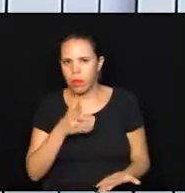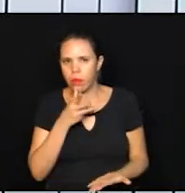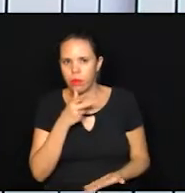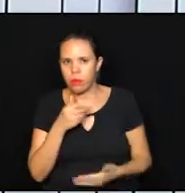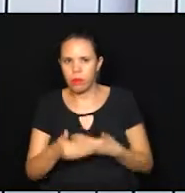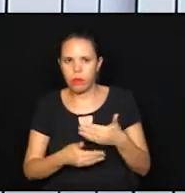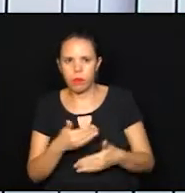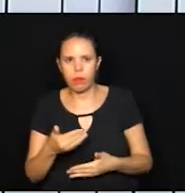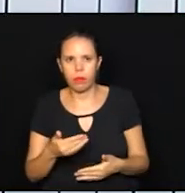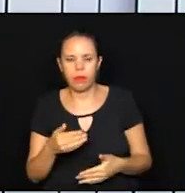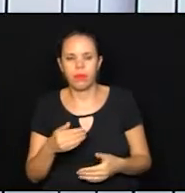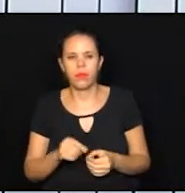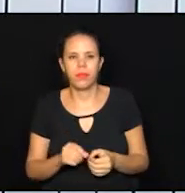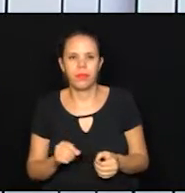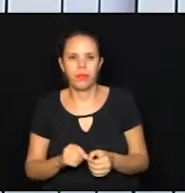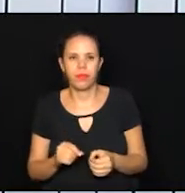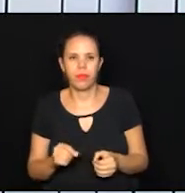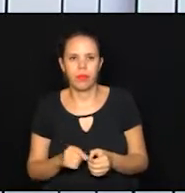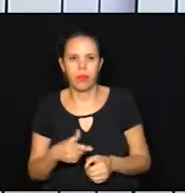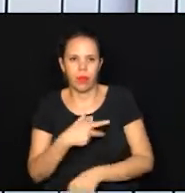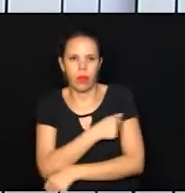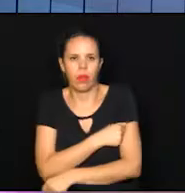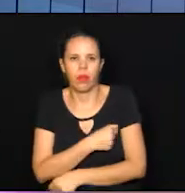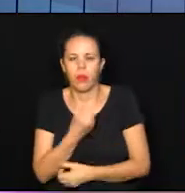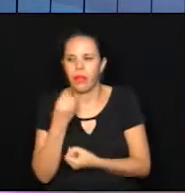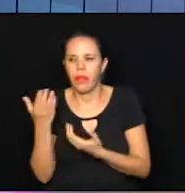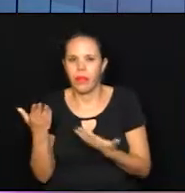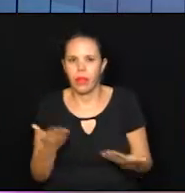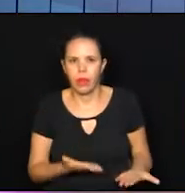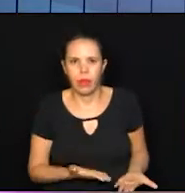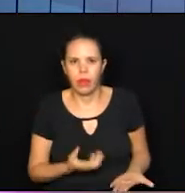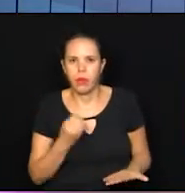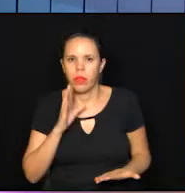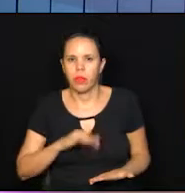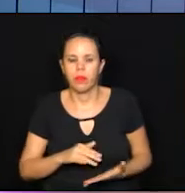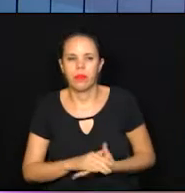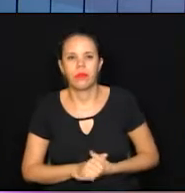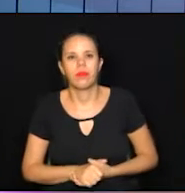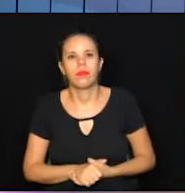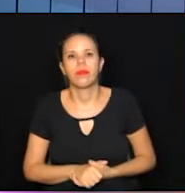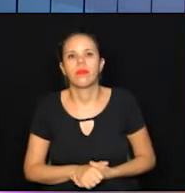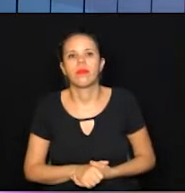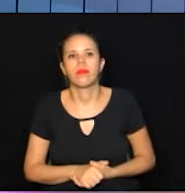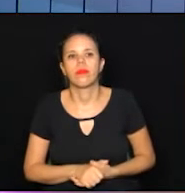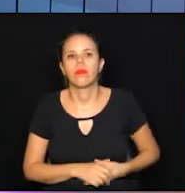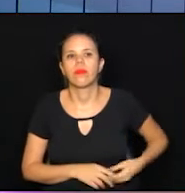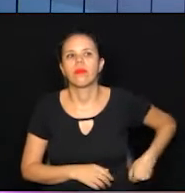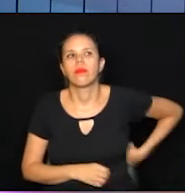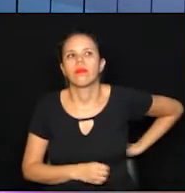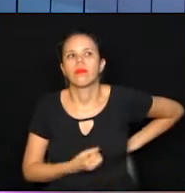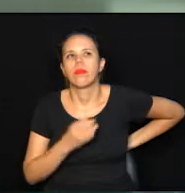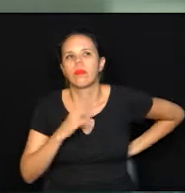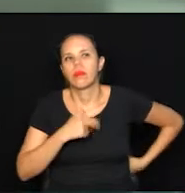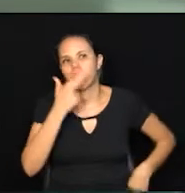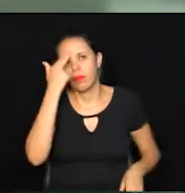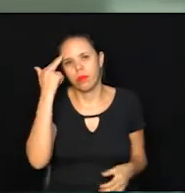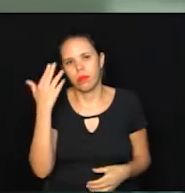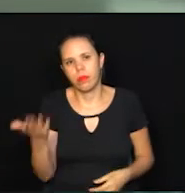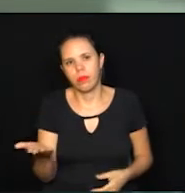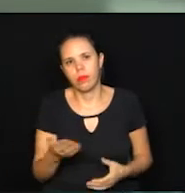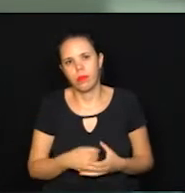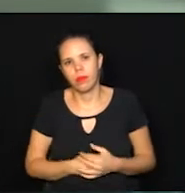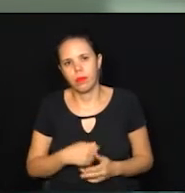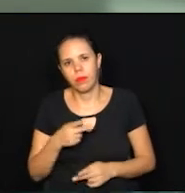lentos neste processo de vacinação? Seja bem-vindo e boa tarde. Boa tarde, Gabriel. Boa